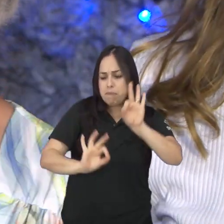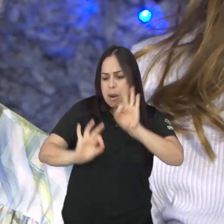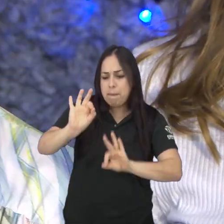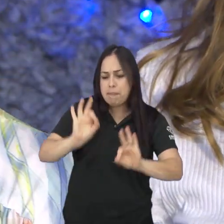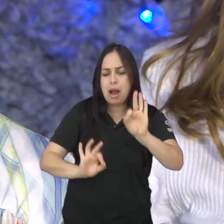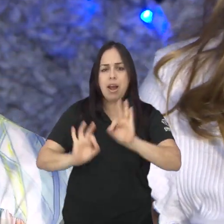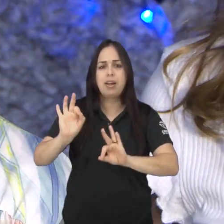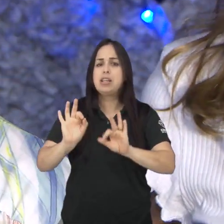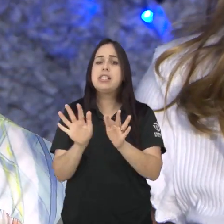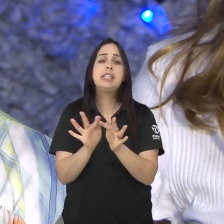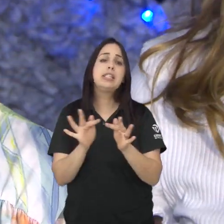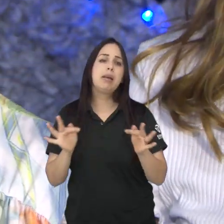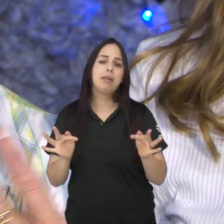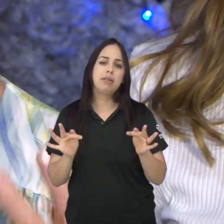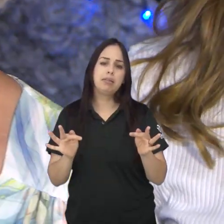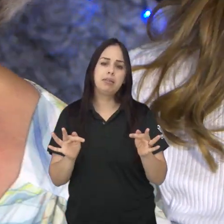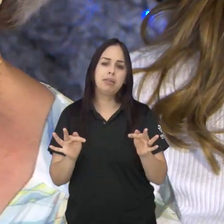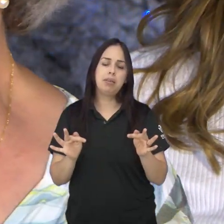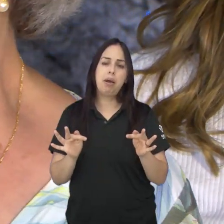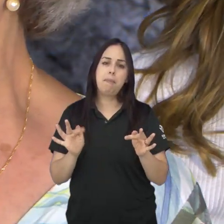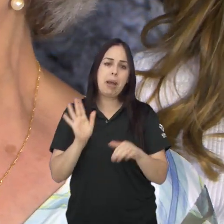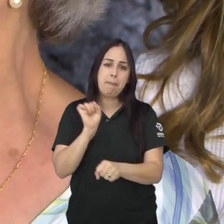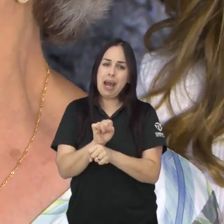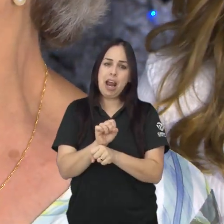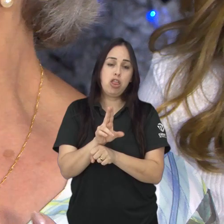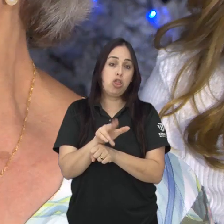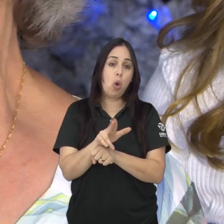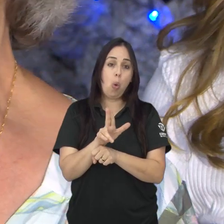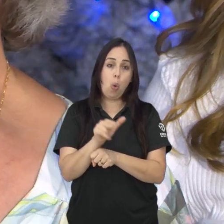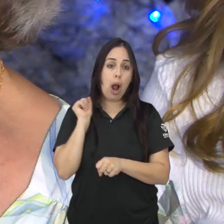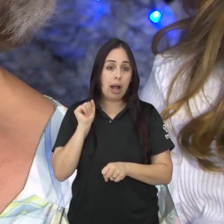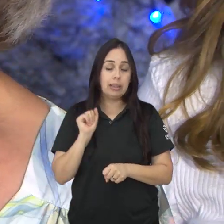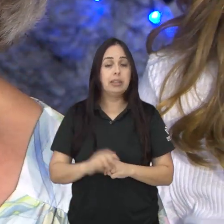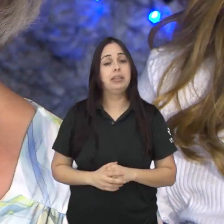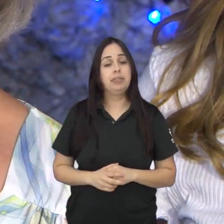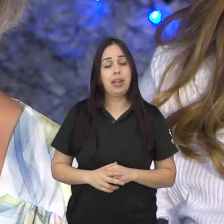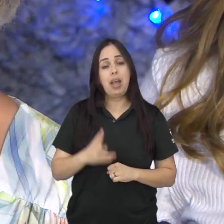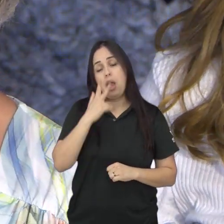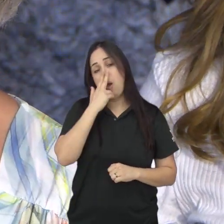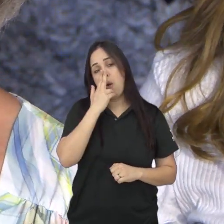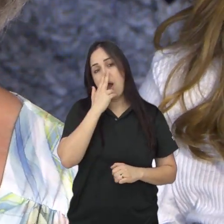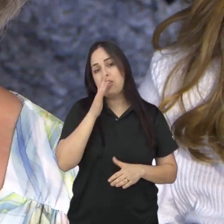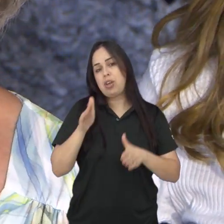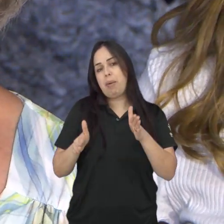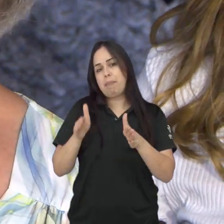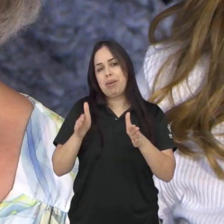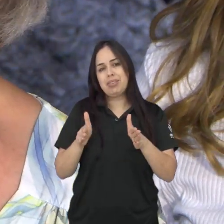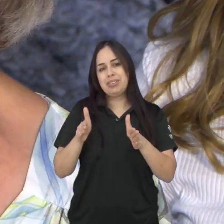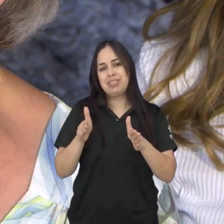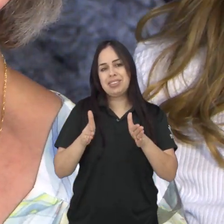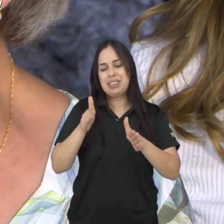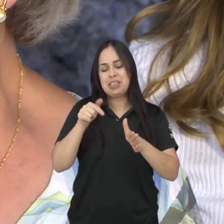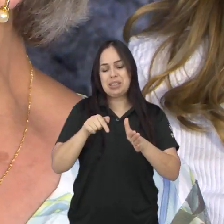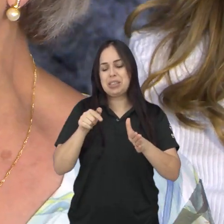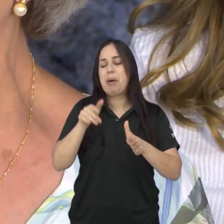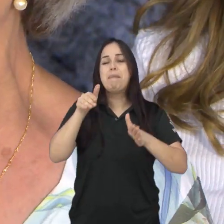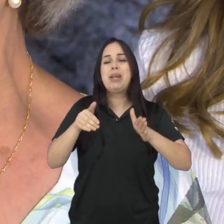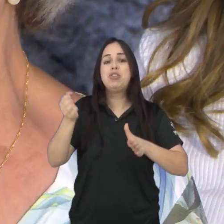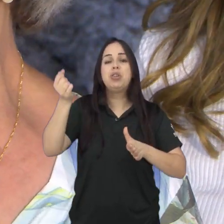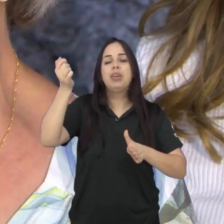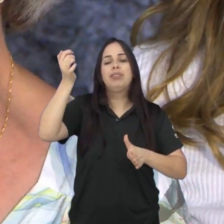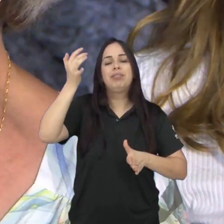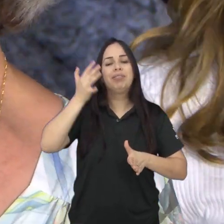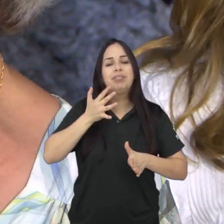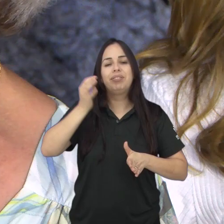da maneira simples que eu sei. Mas eu não gostaria de parar nunca, porque eu acho que é um tempo de muitas graças,